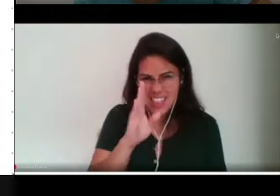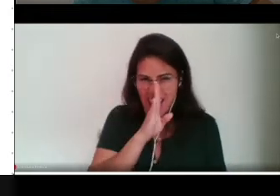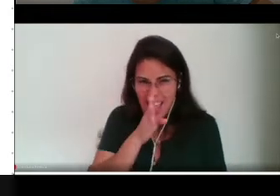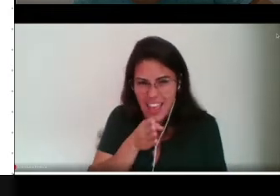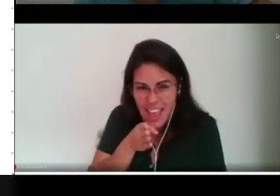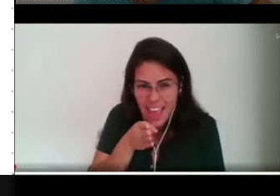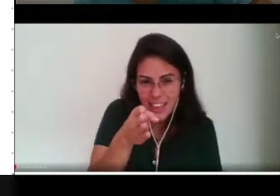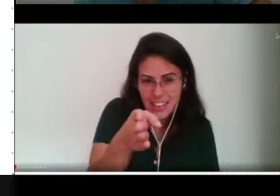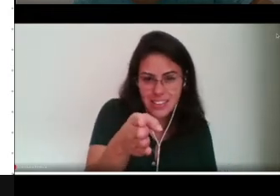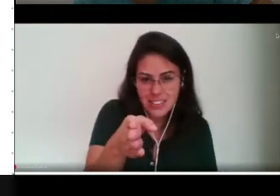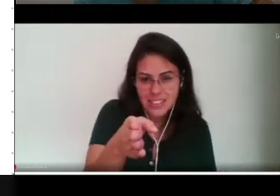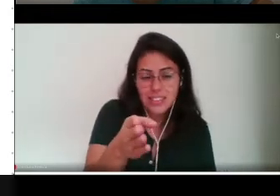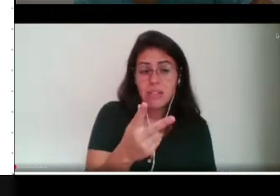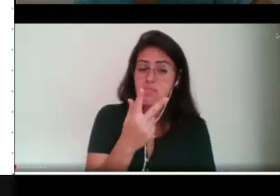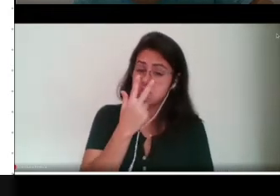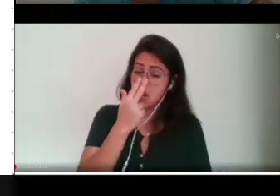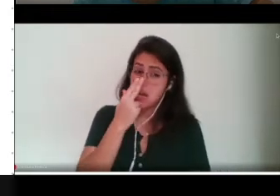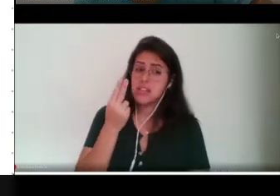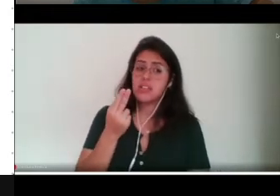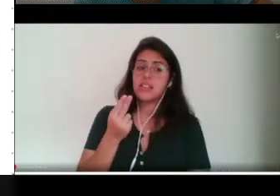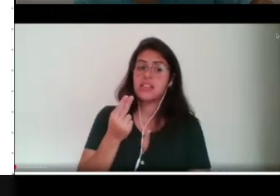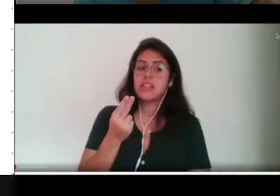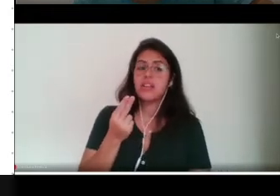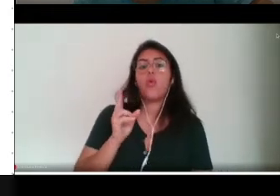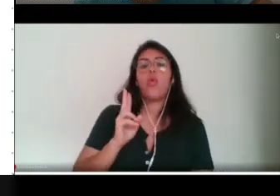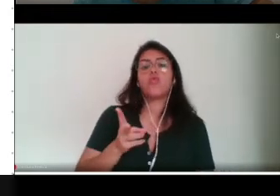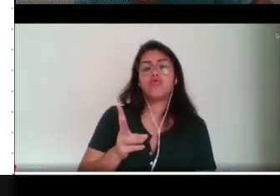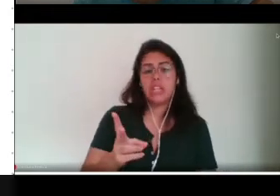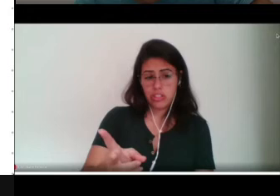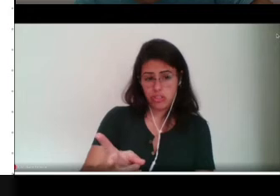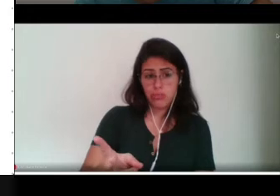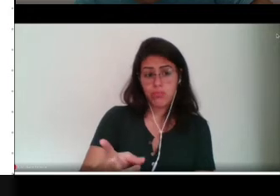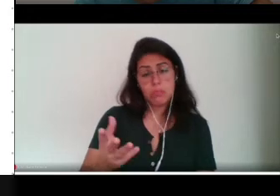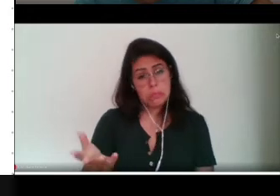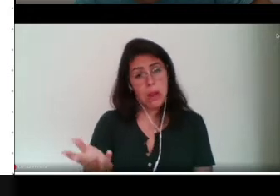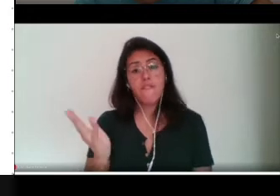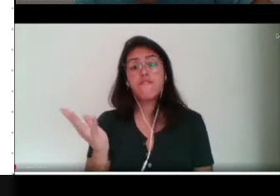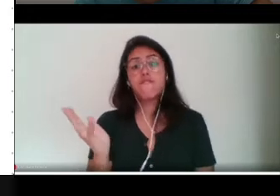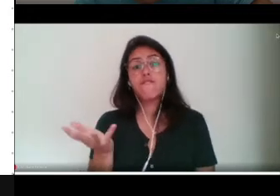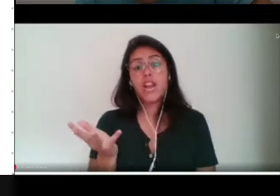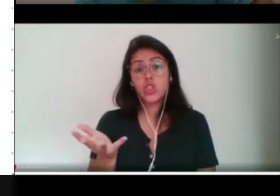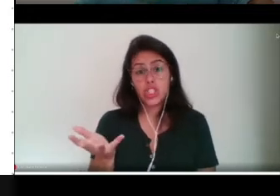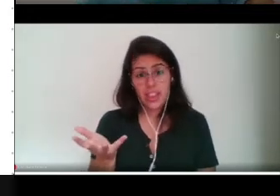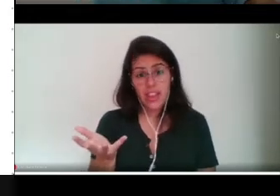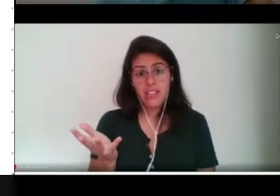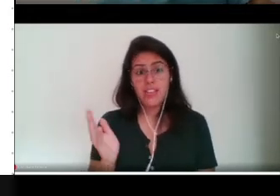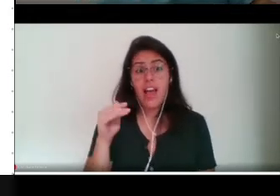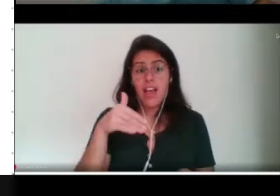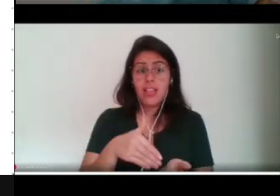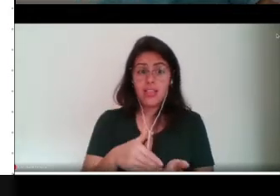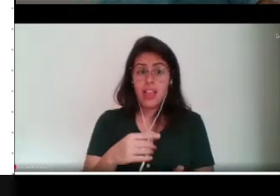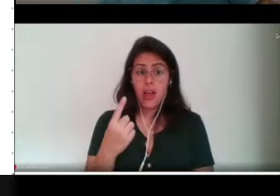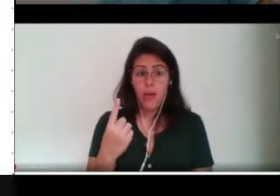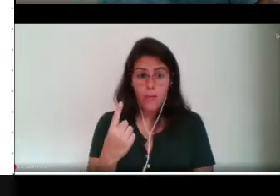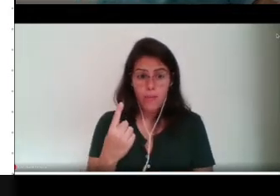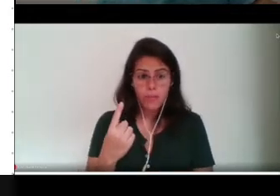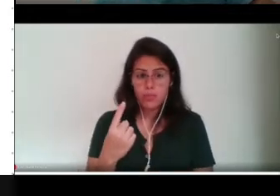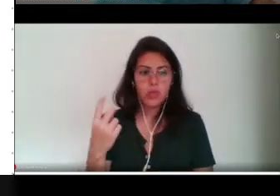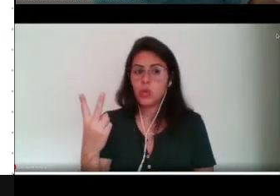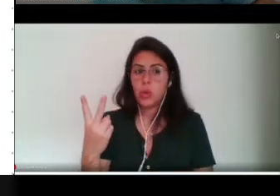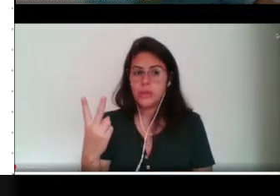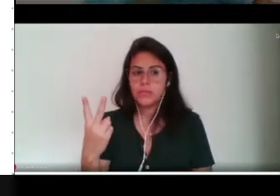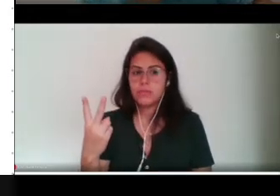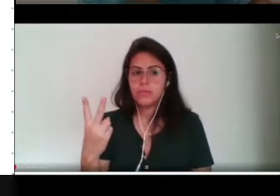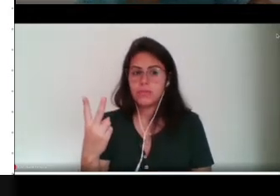né, até o ponto 1, até o ponto 2, ela é constante. E